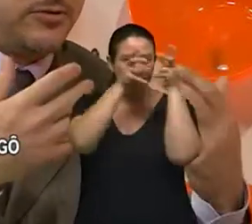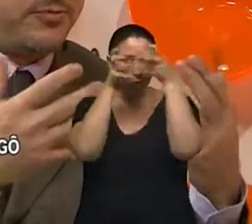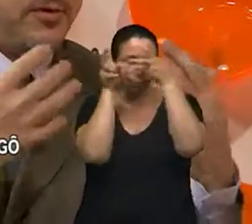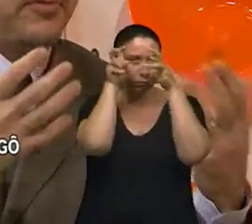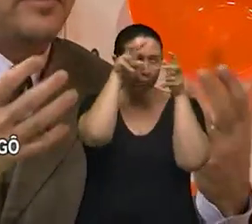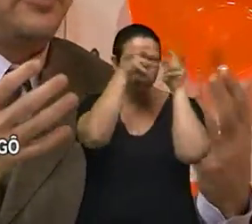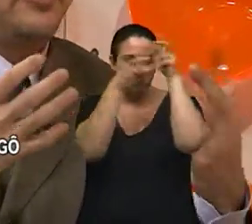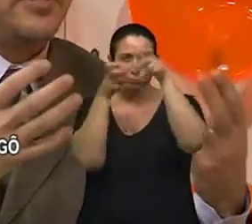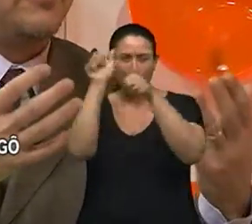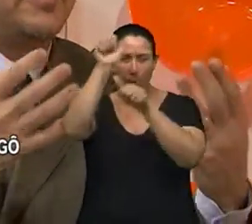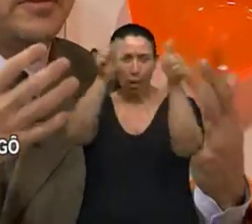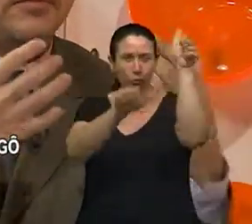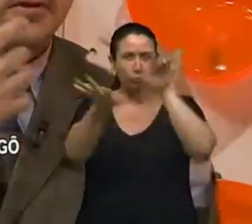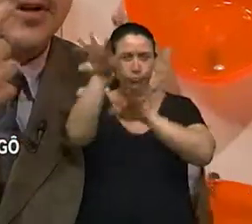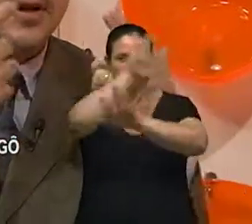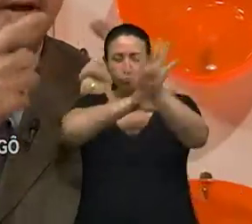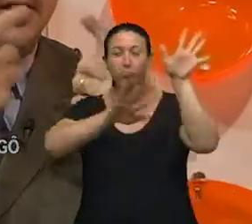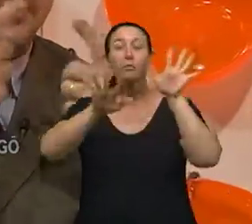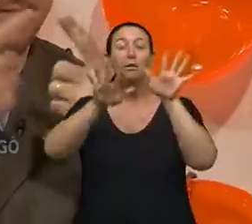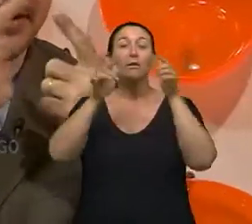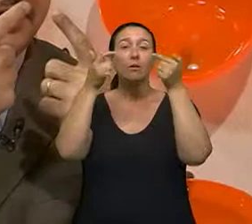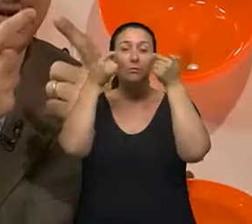nossos olhos e pelo fato de a gente ter a visão